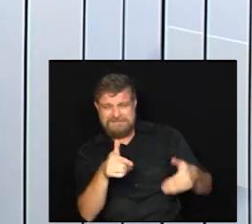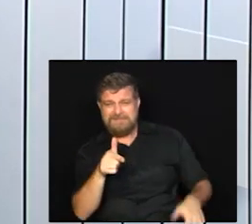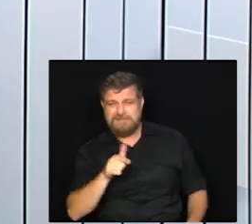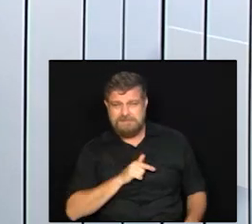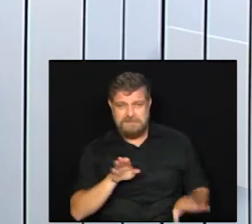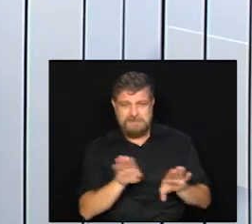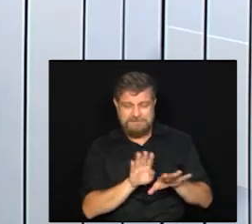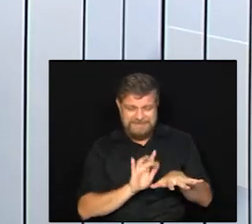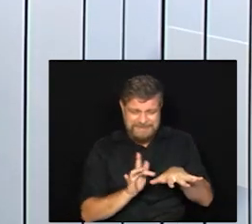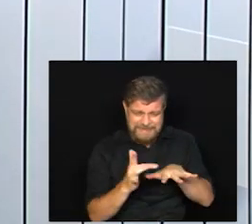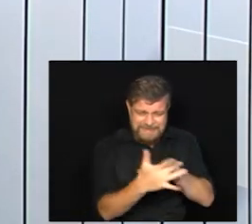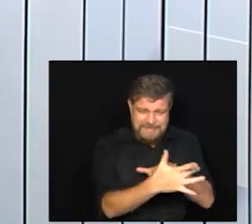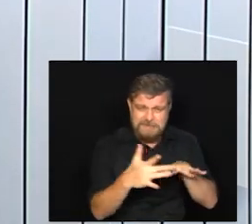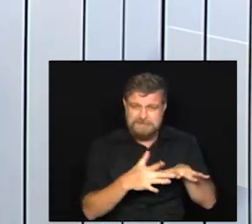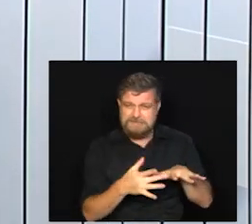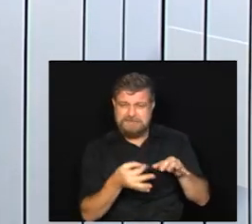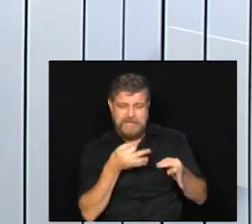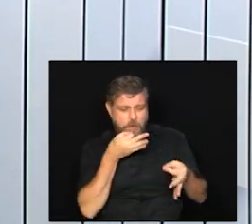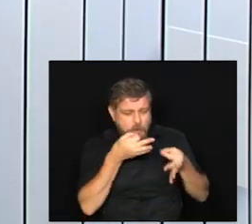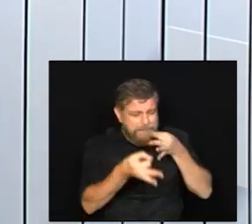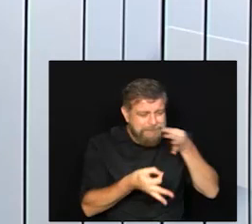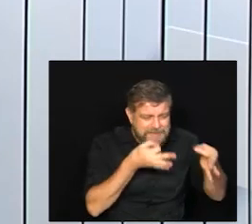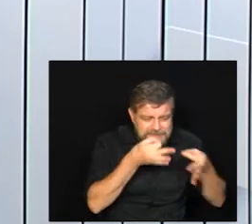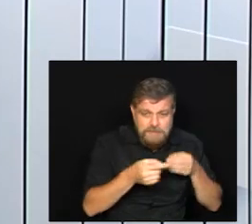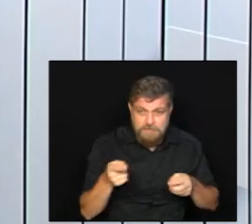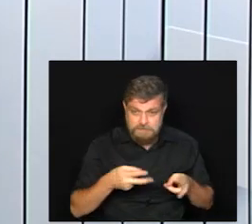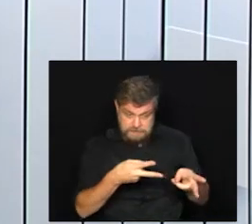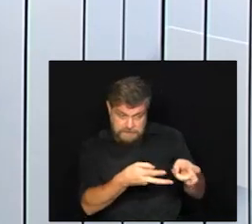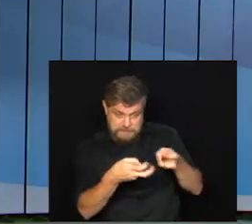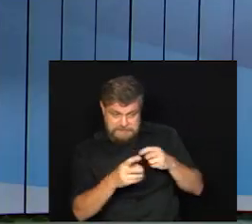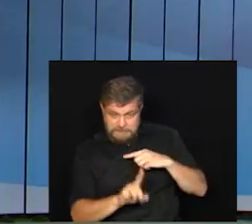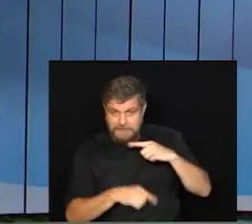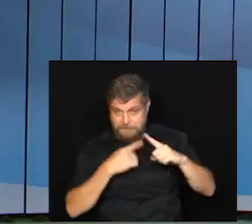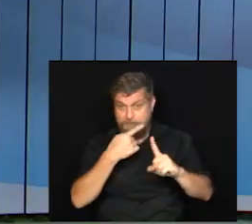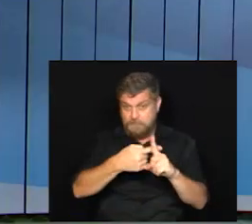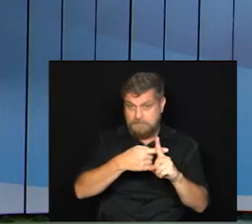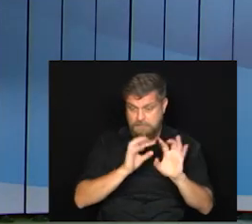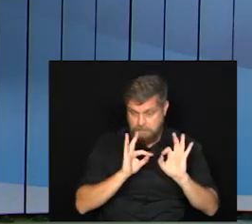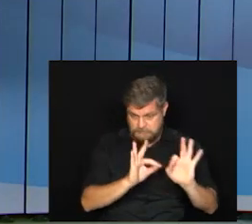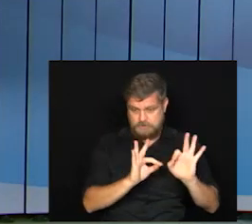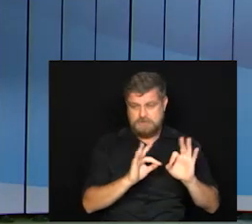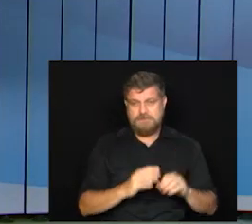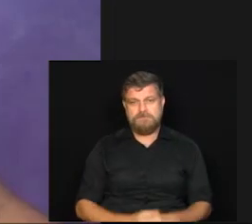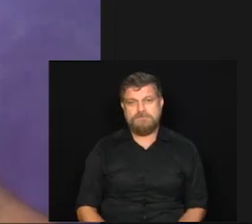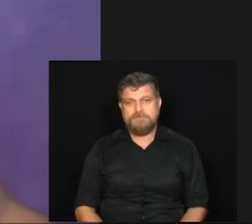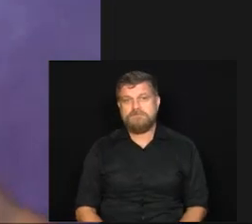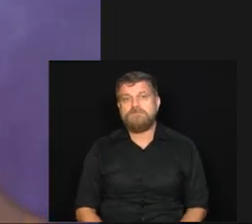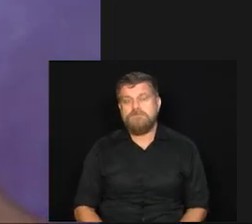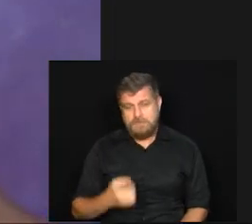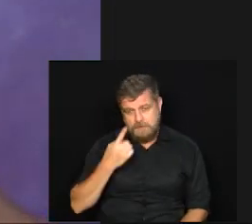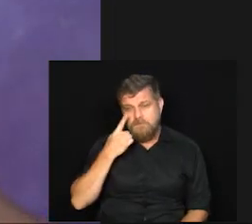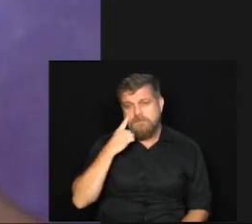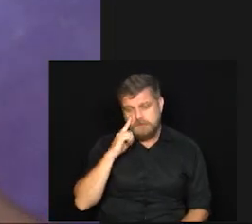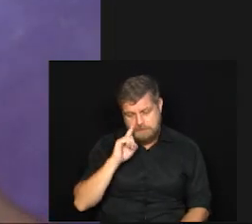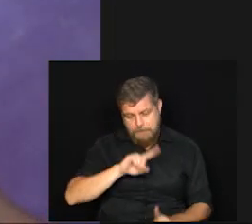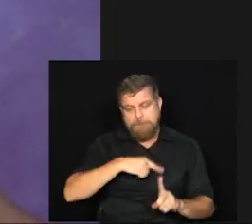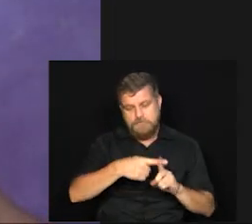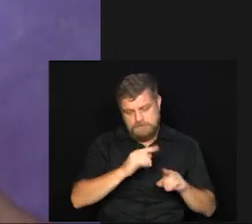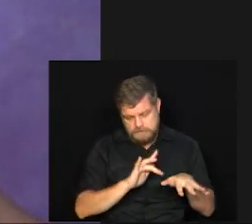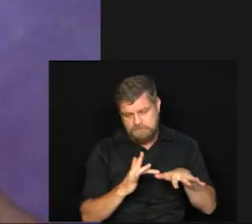mais nas redes sociais e você vê um lado positivo em tudo isso? Eu vejo, Gabriel. Eu